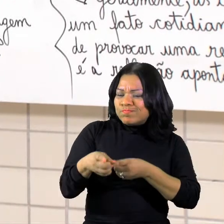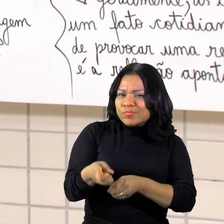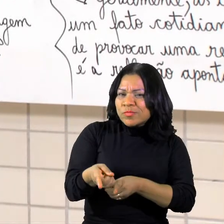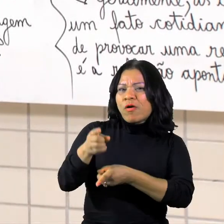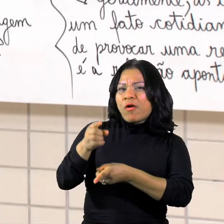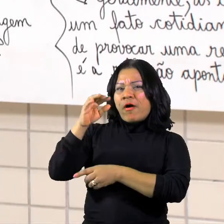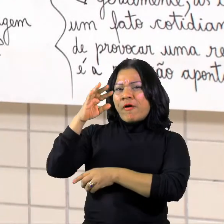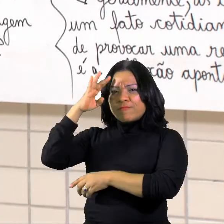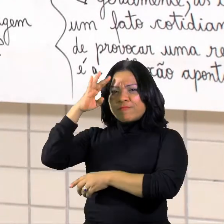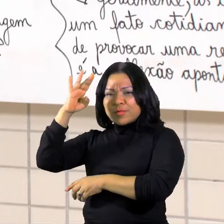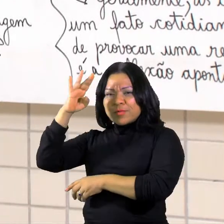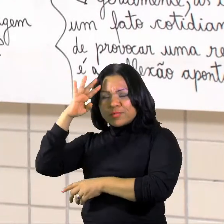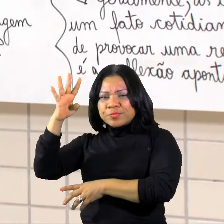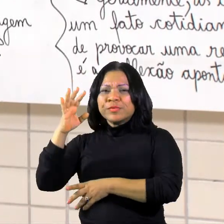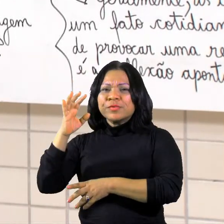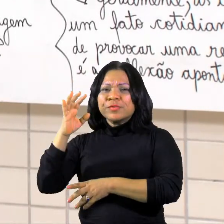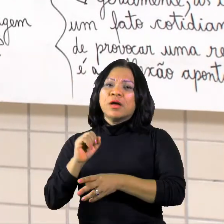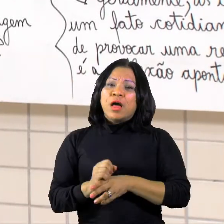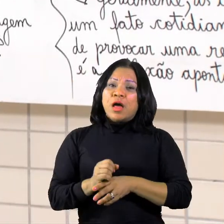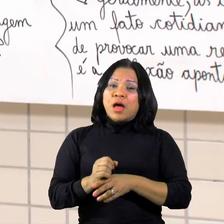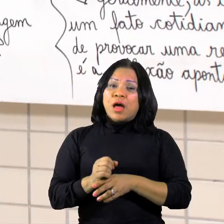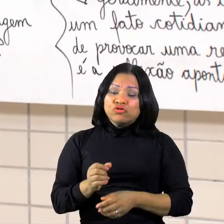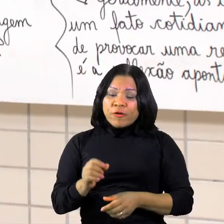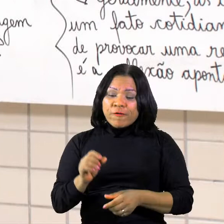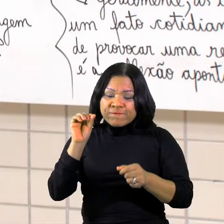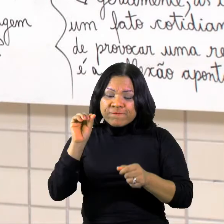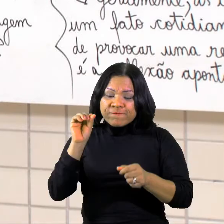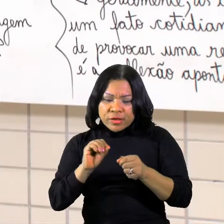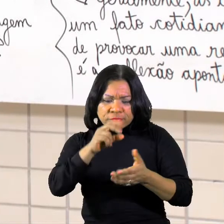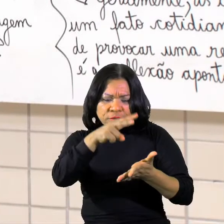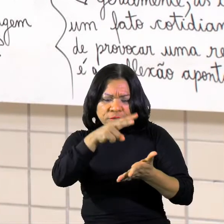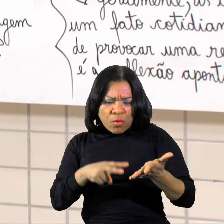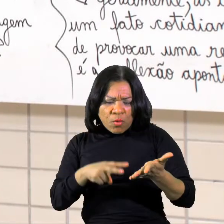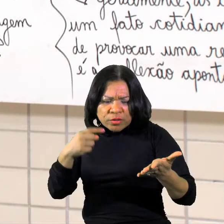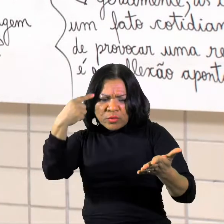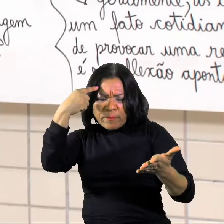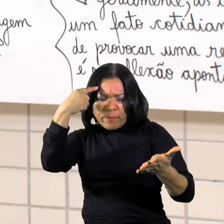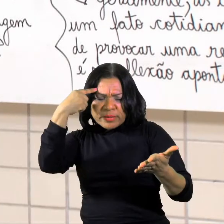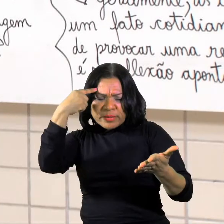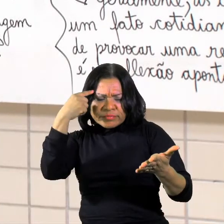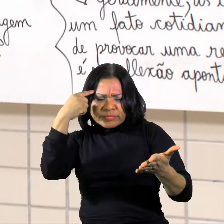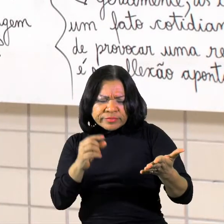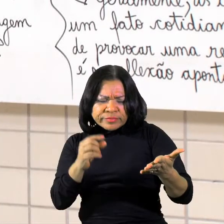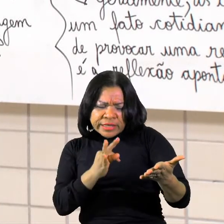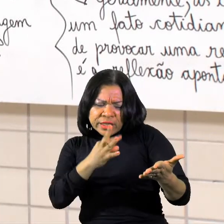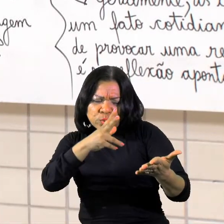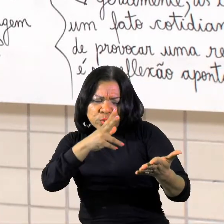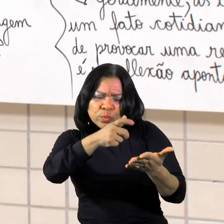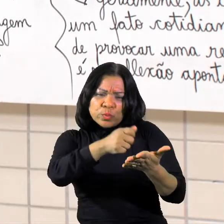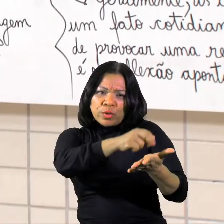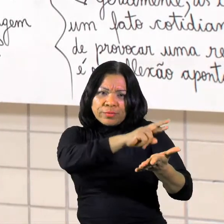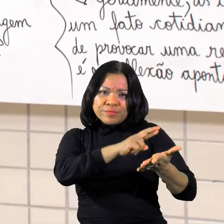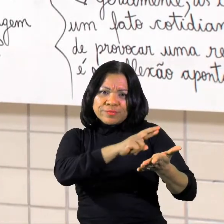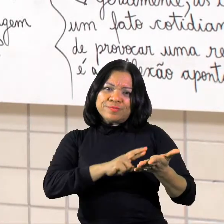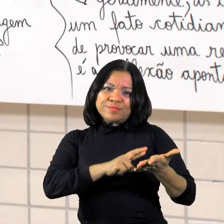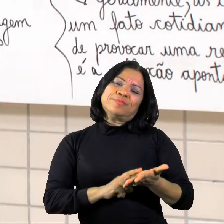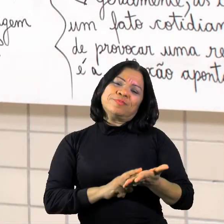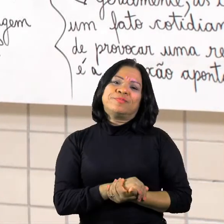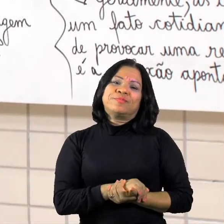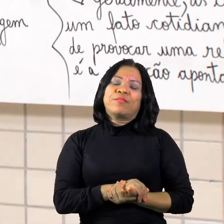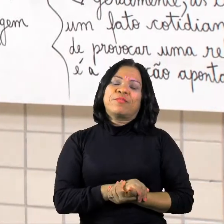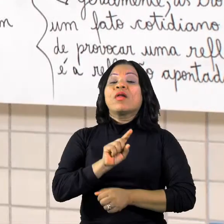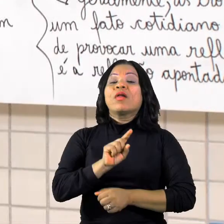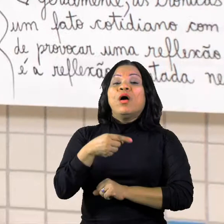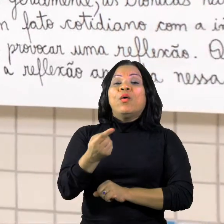de fazer nós, leitores, pensar sobre tudo aquilo que está sendo narrado. O outro